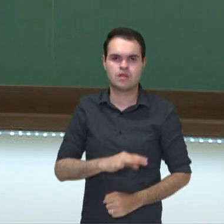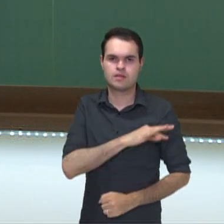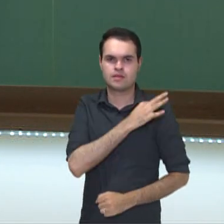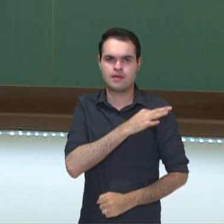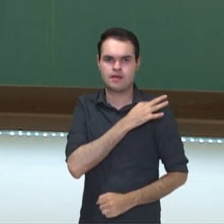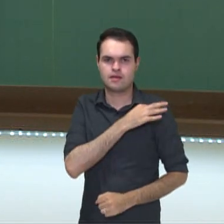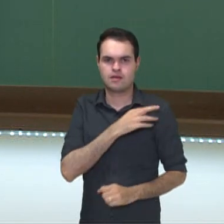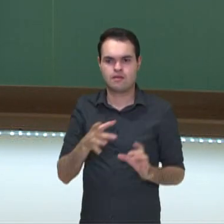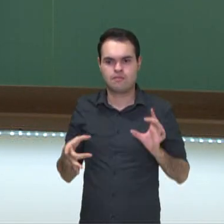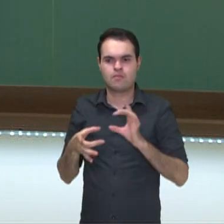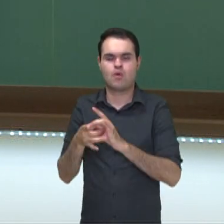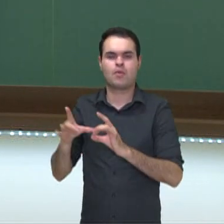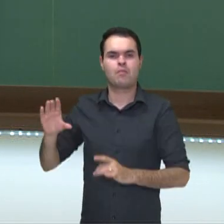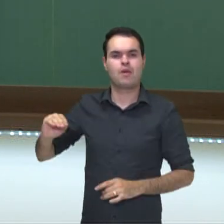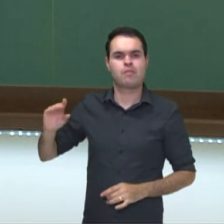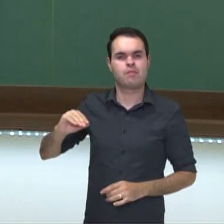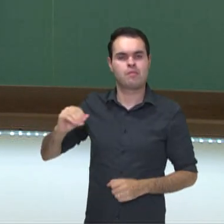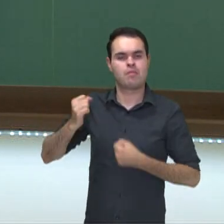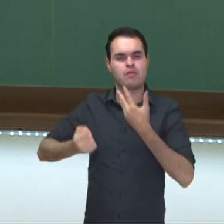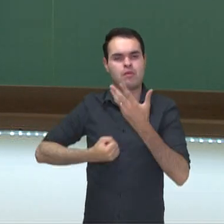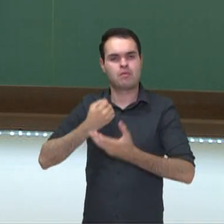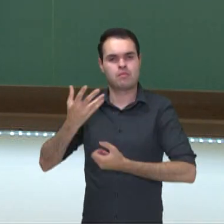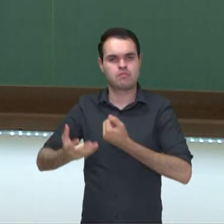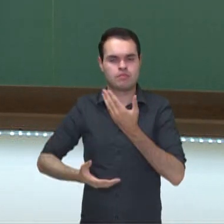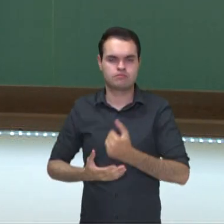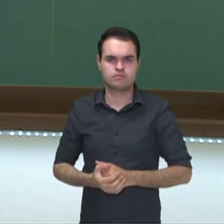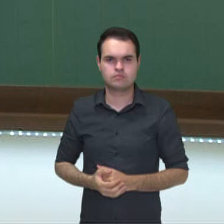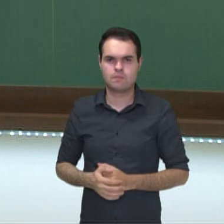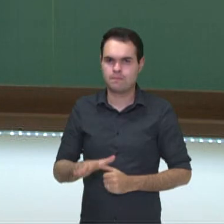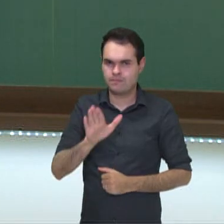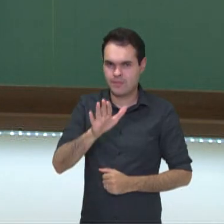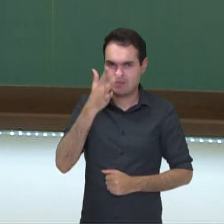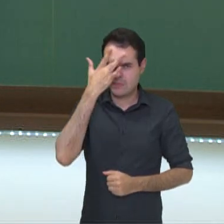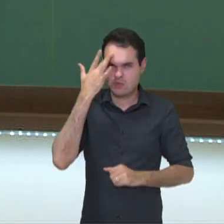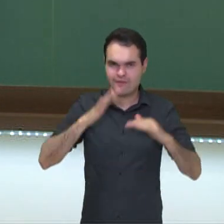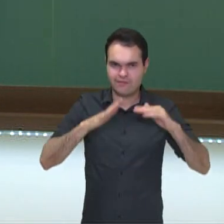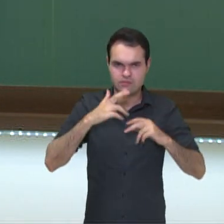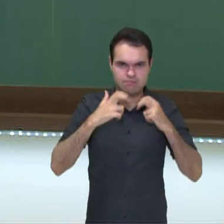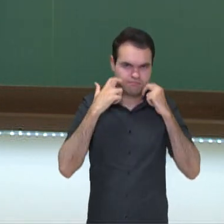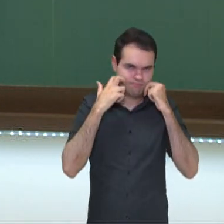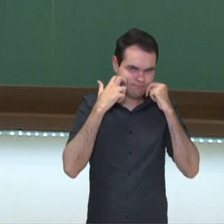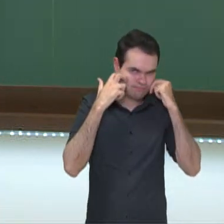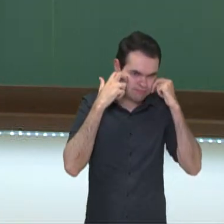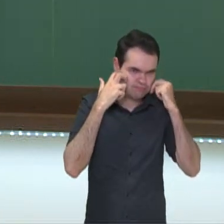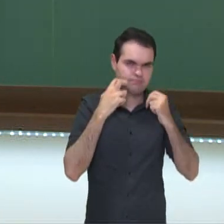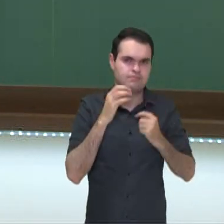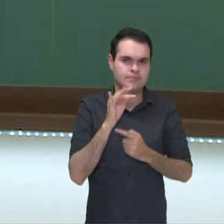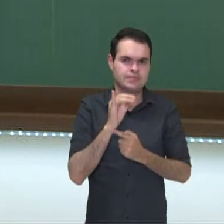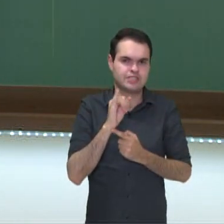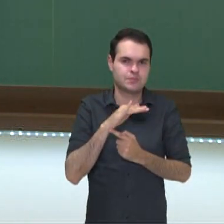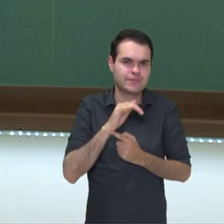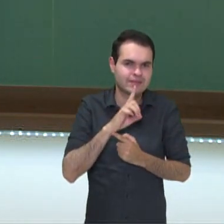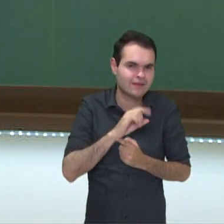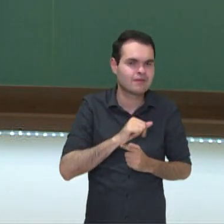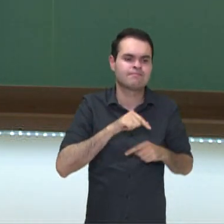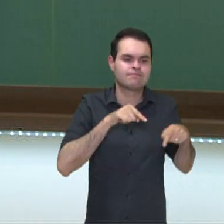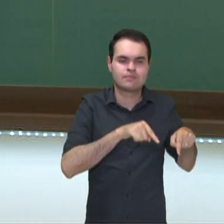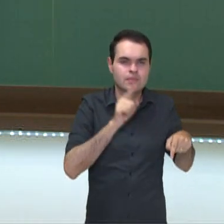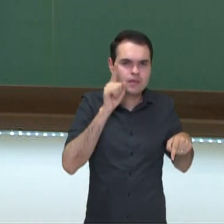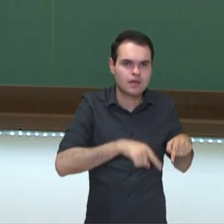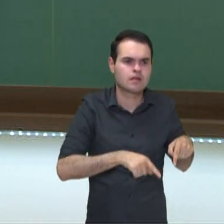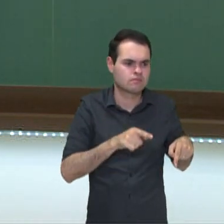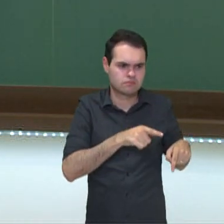da oratória. No entanto, mesmo que uma pessoa seja muito tímida, muito envergonhada, ela consegue